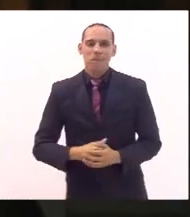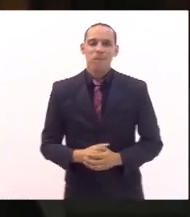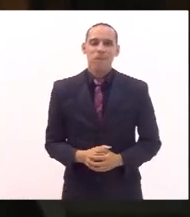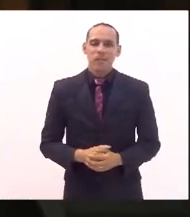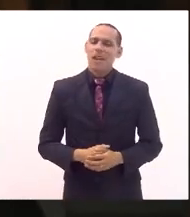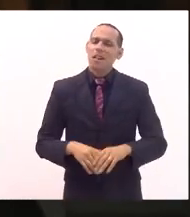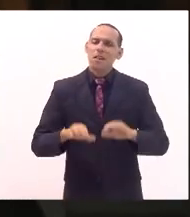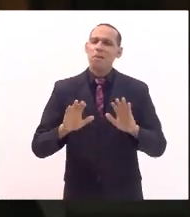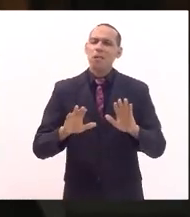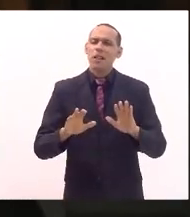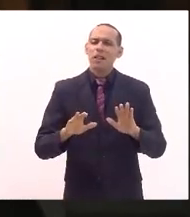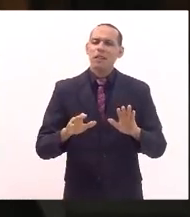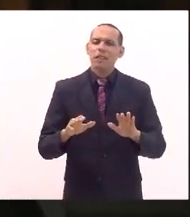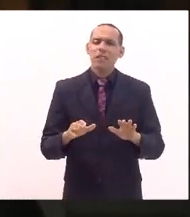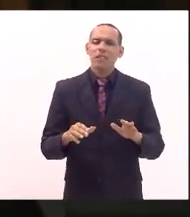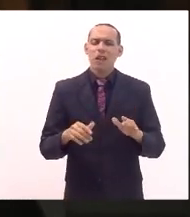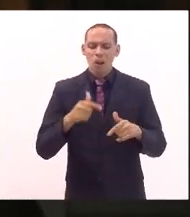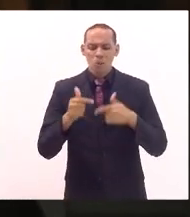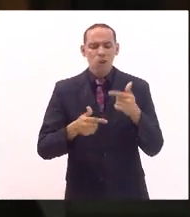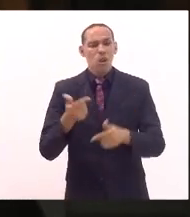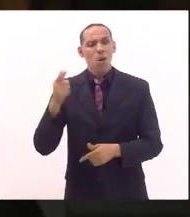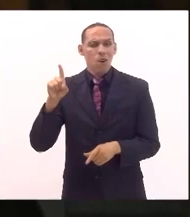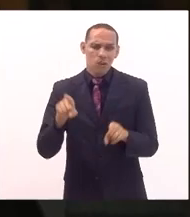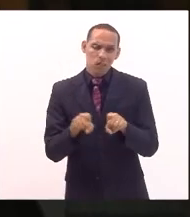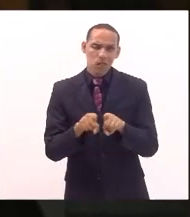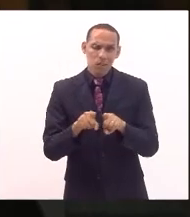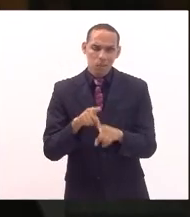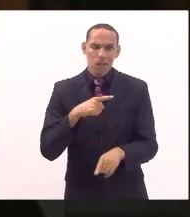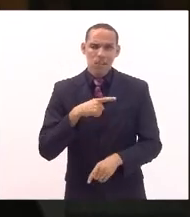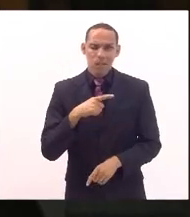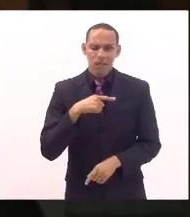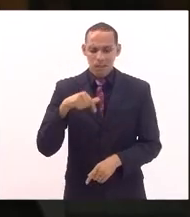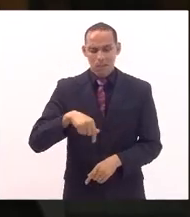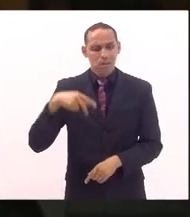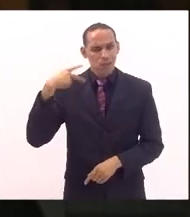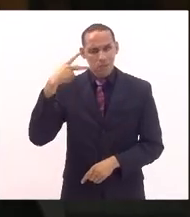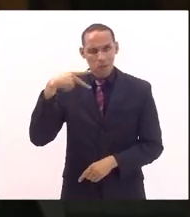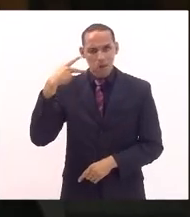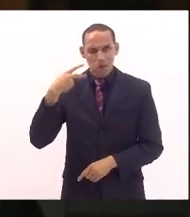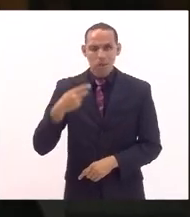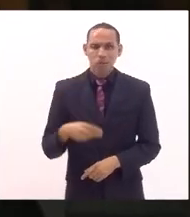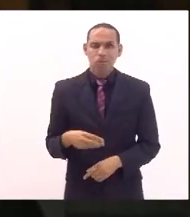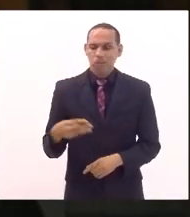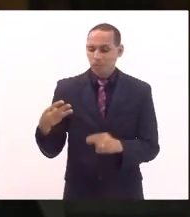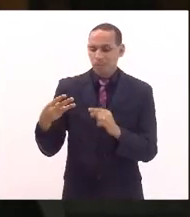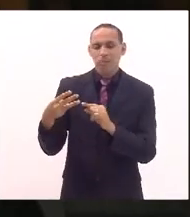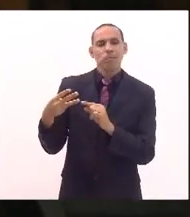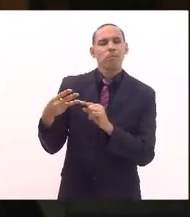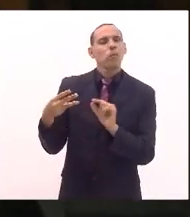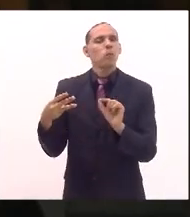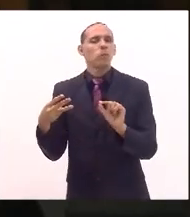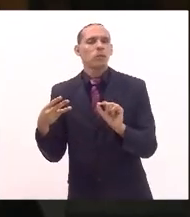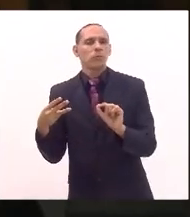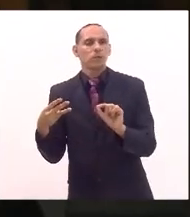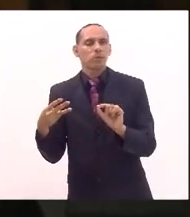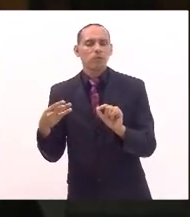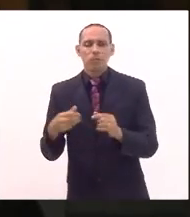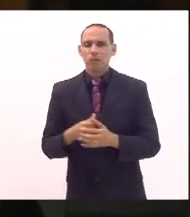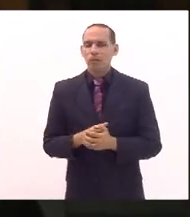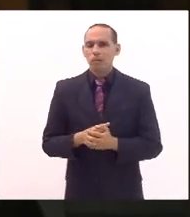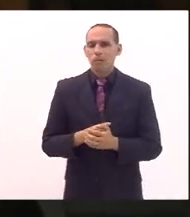mas temos outras funções aqui no Parlamento uma função importante